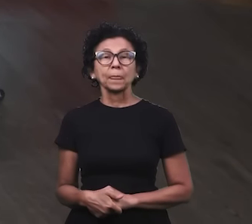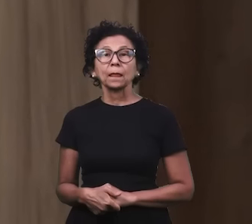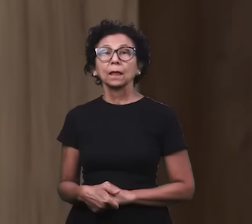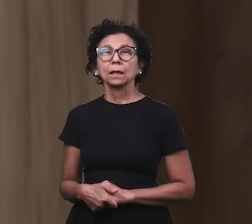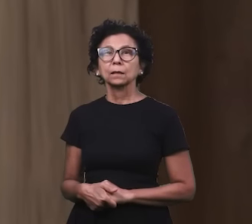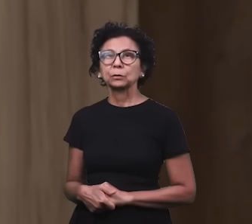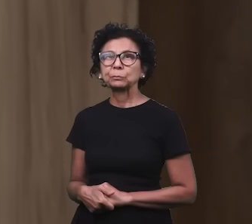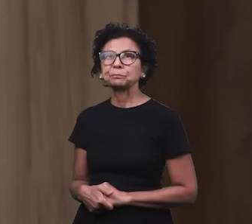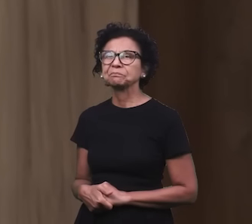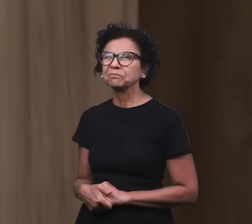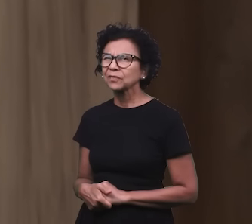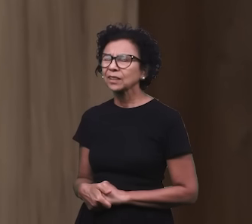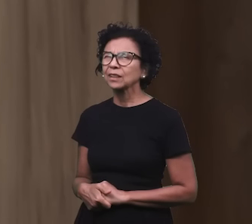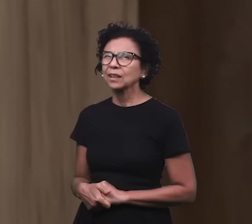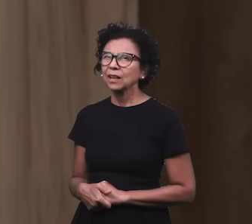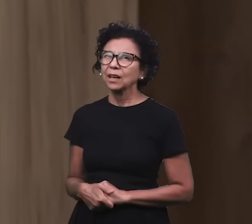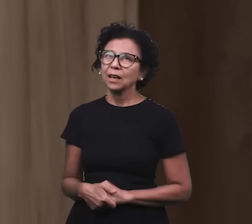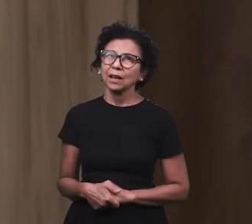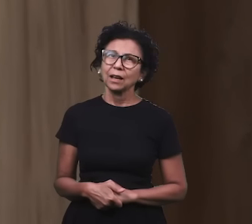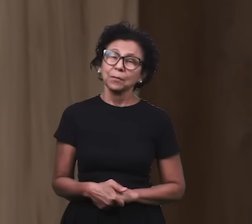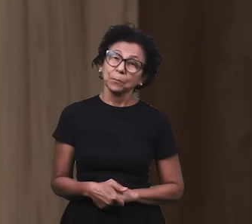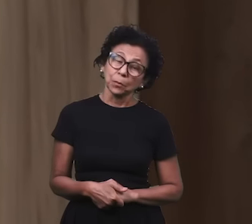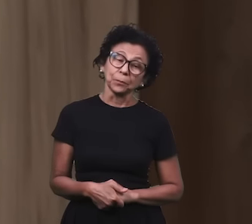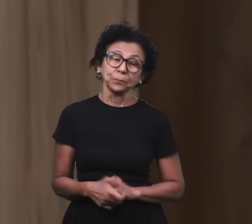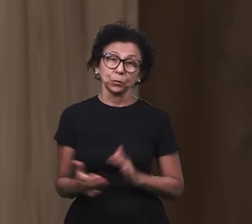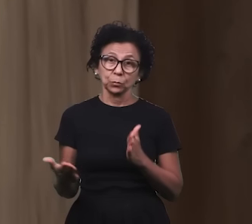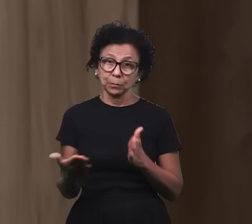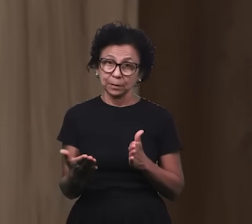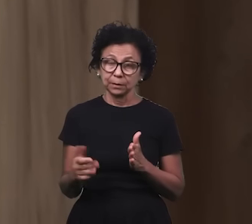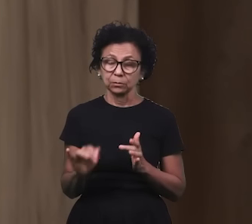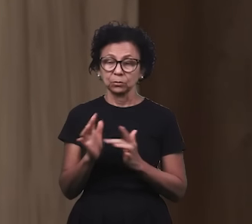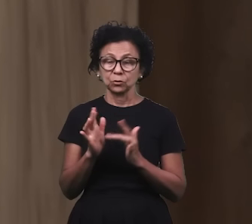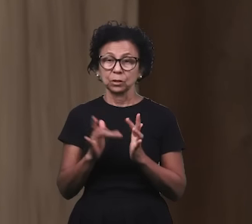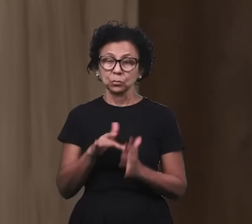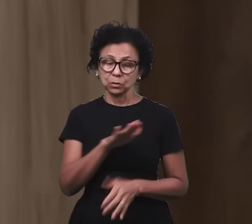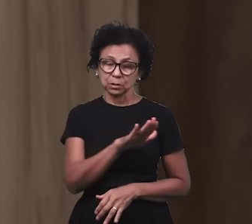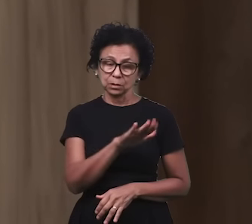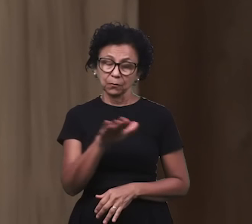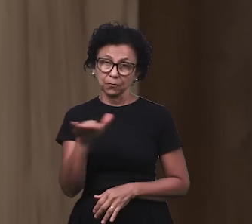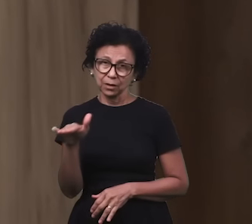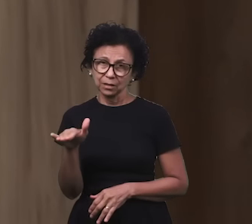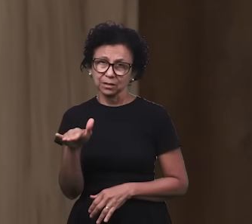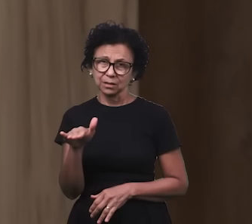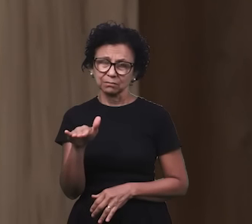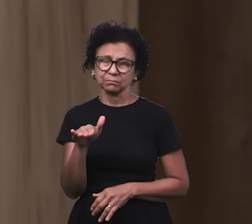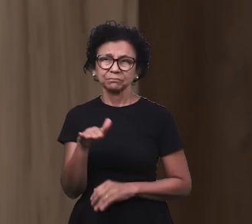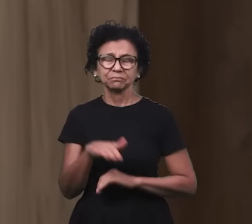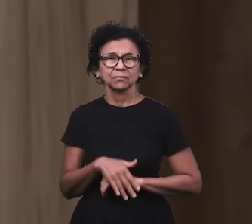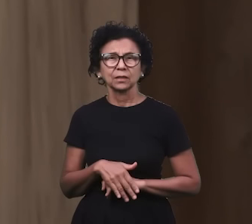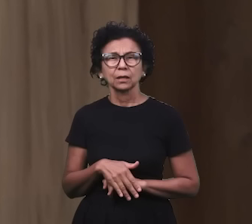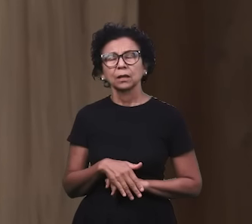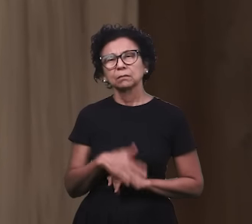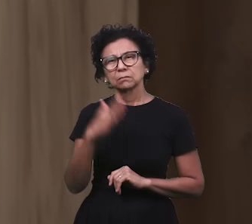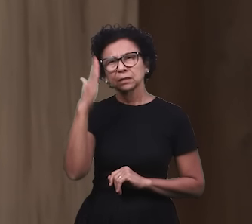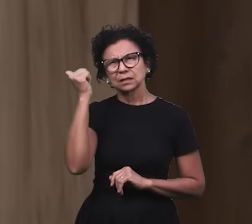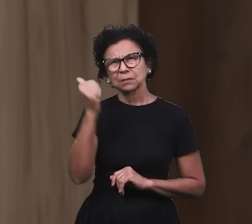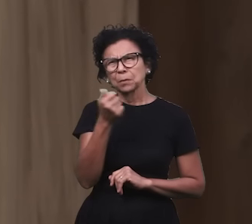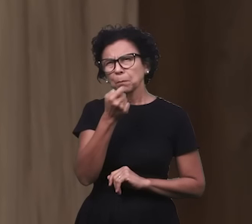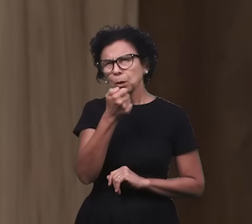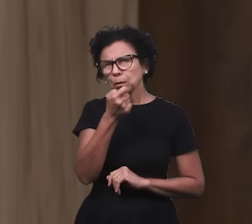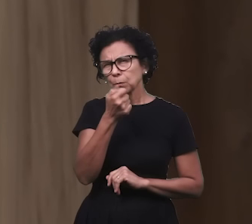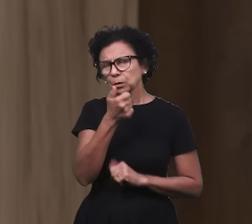sabemos muito pouca coisa sobre a infância de Jesus, não é? Vale lembrar que